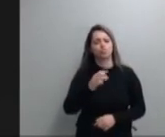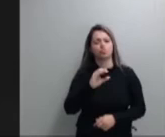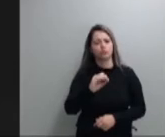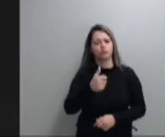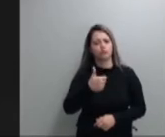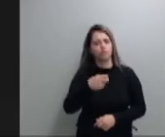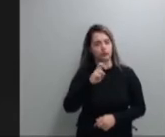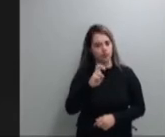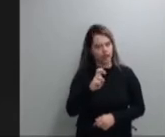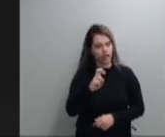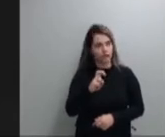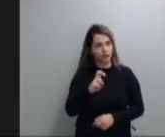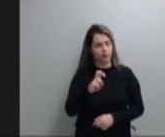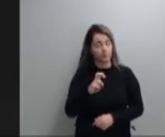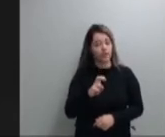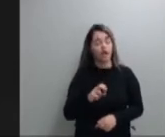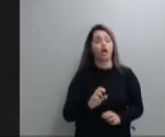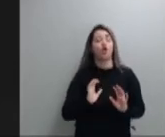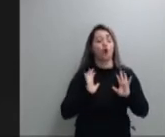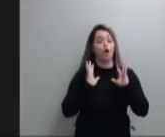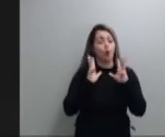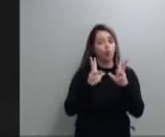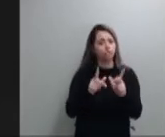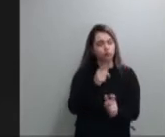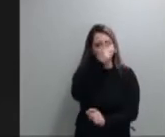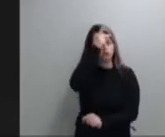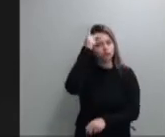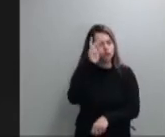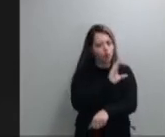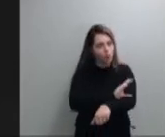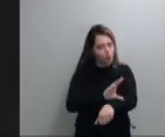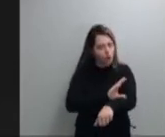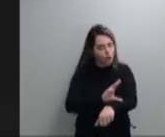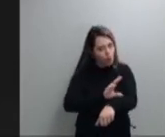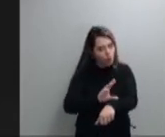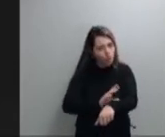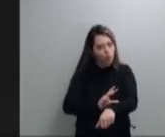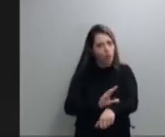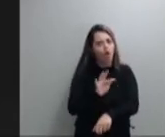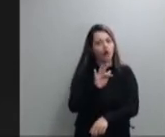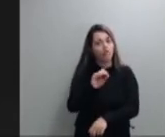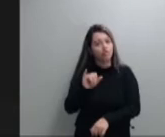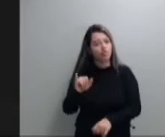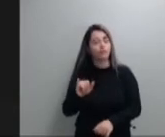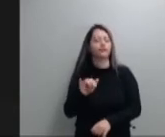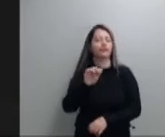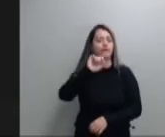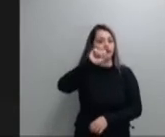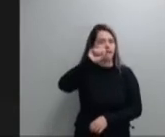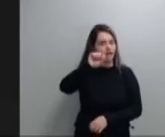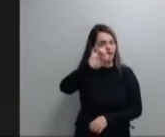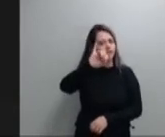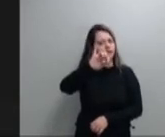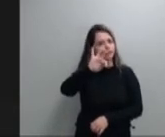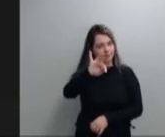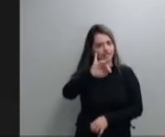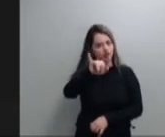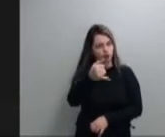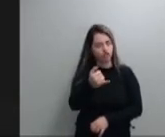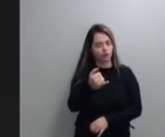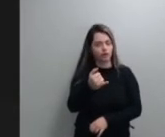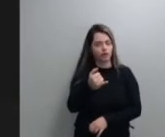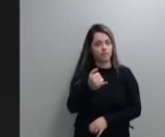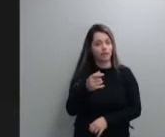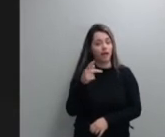fim de estabelecer uma limitação temporal quanto ao cúmputo dos títulos. E já nesse